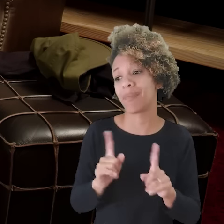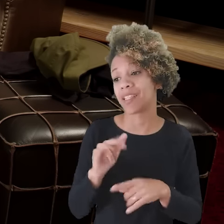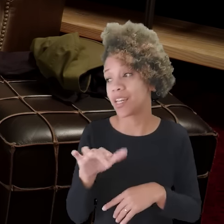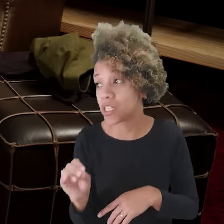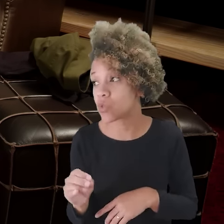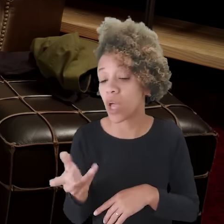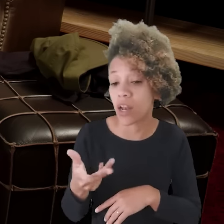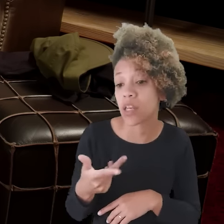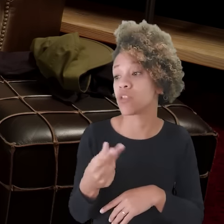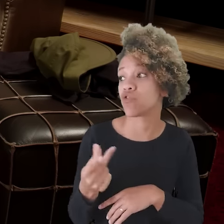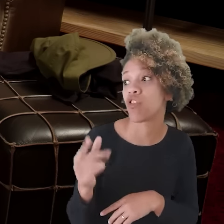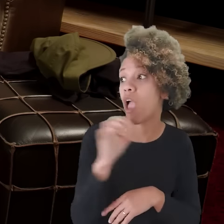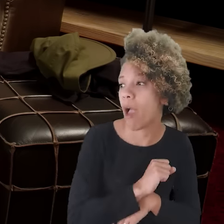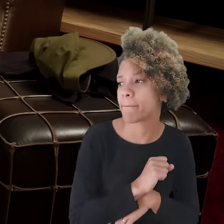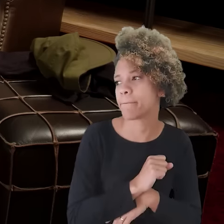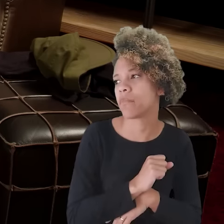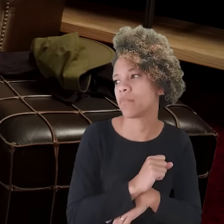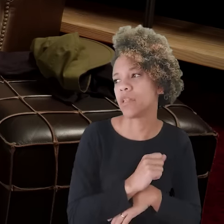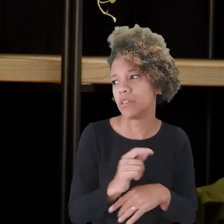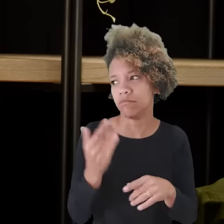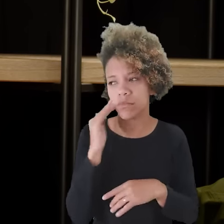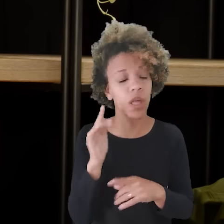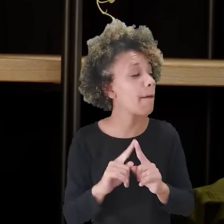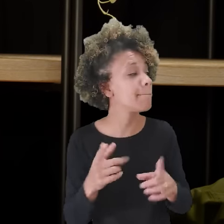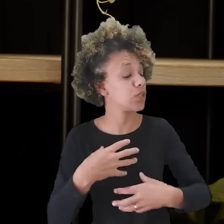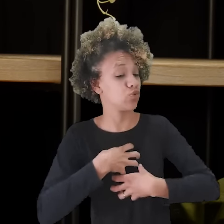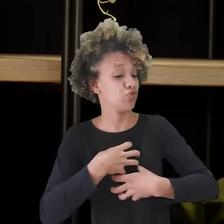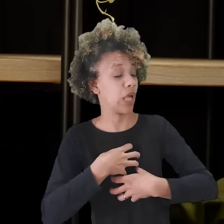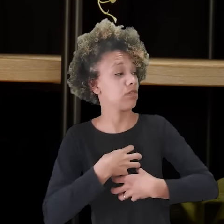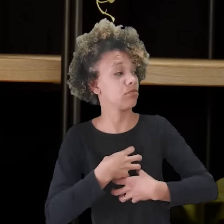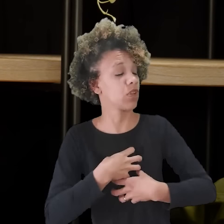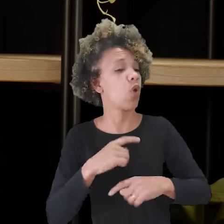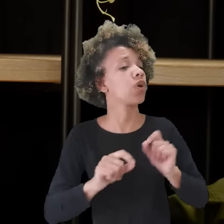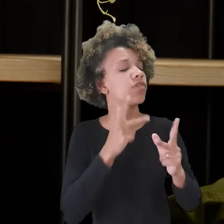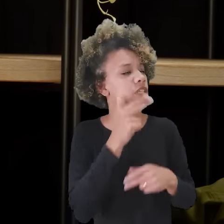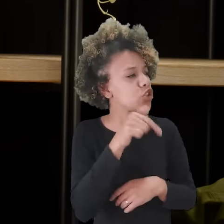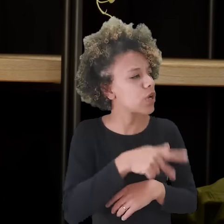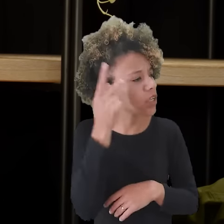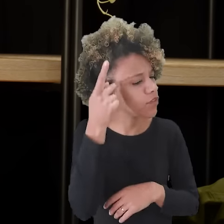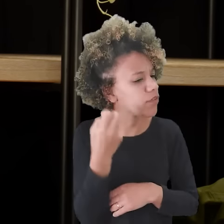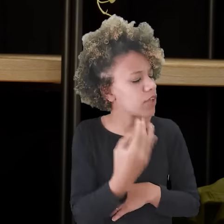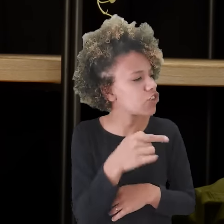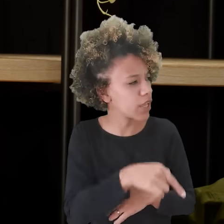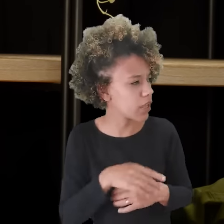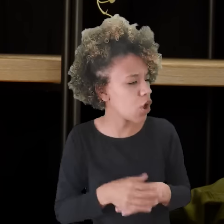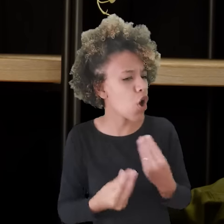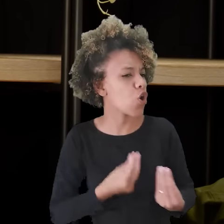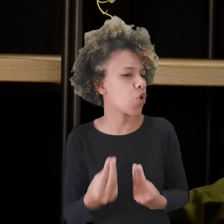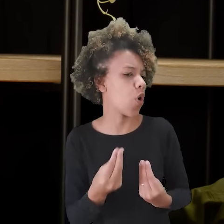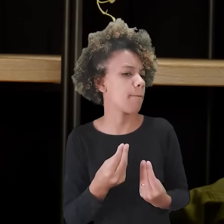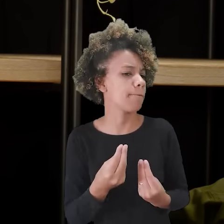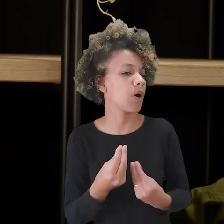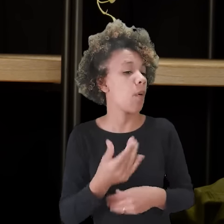tipo ligeiro ligado mas eu digo assim na questão comportamental mesmo assim que que tu achou aqui de vir para cá como é que é para